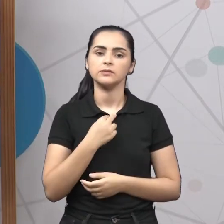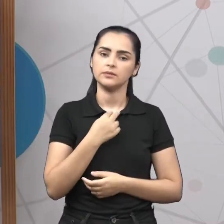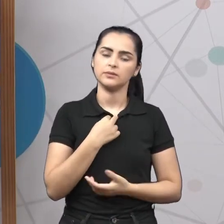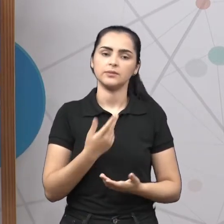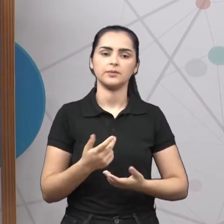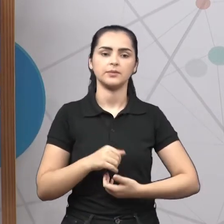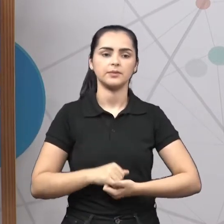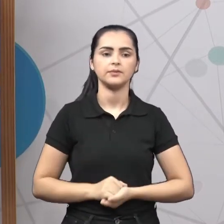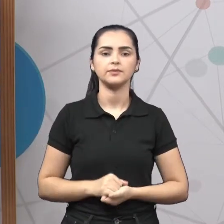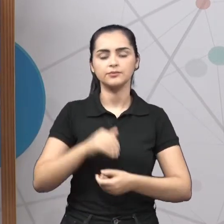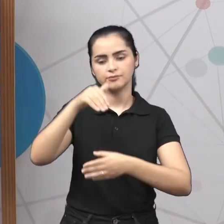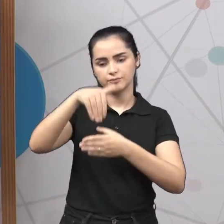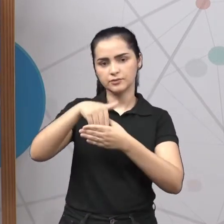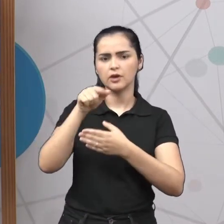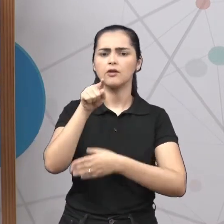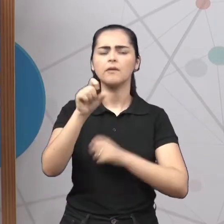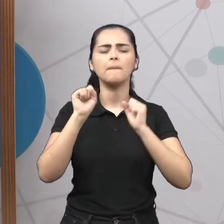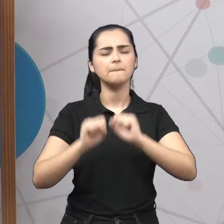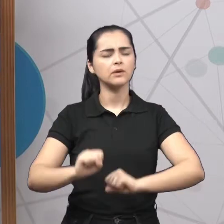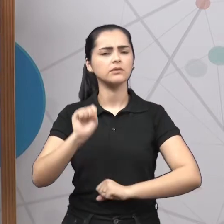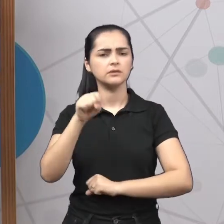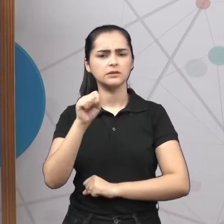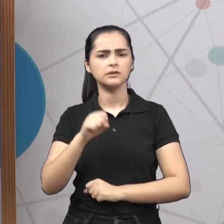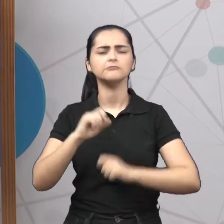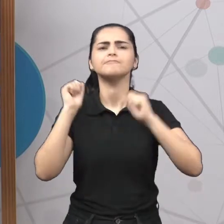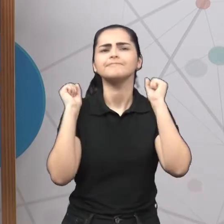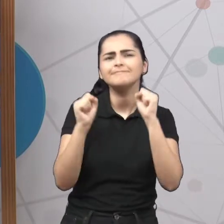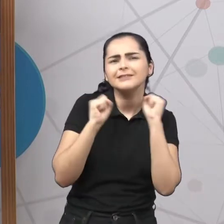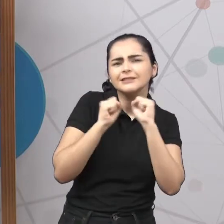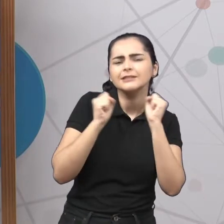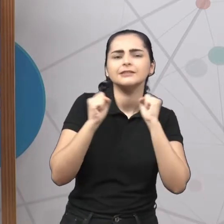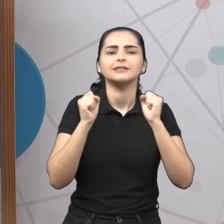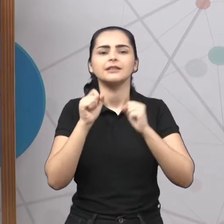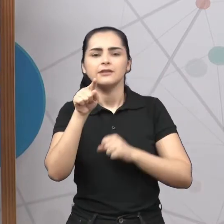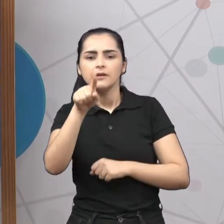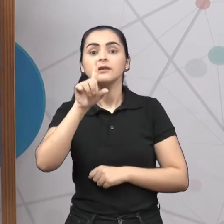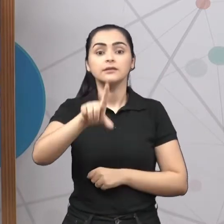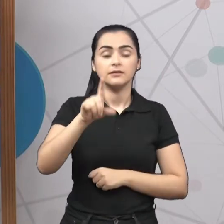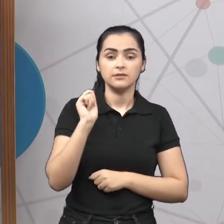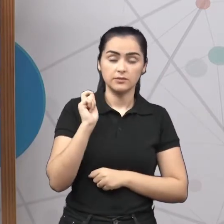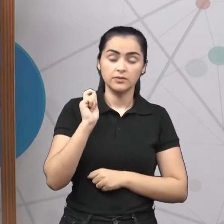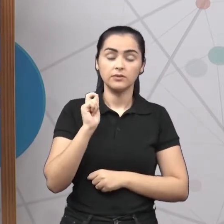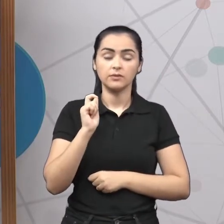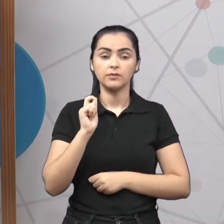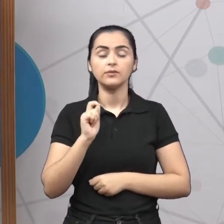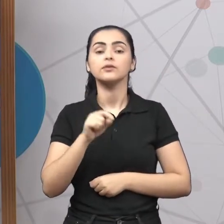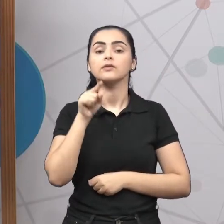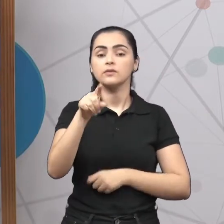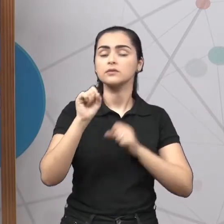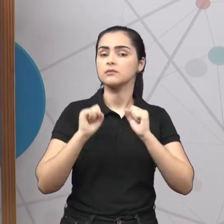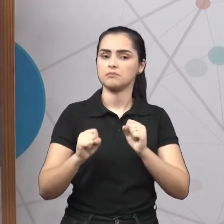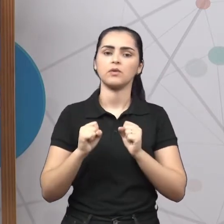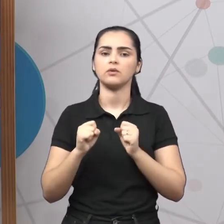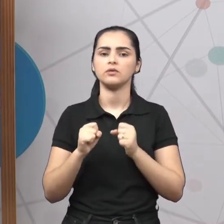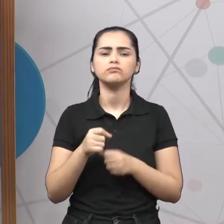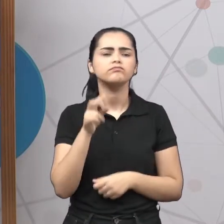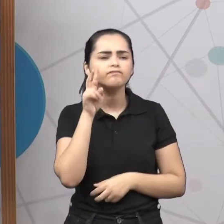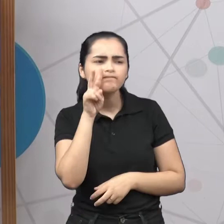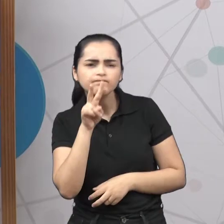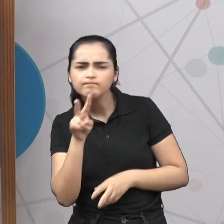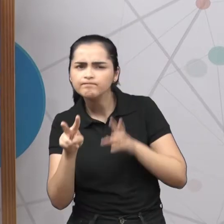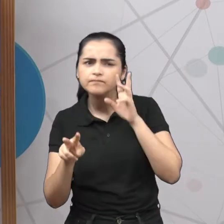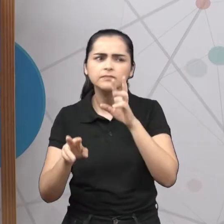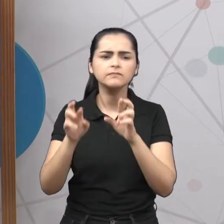pode votar. Mas você pode sim torcer, você pode escolher, você pode observar